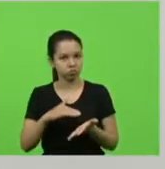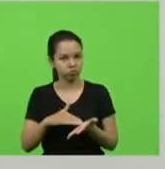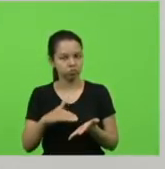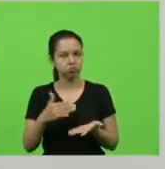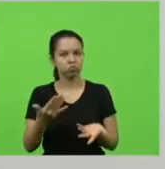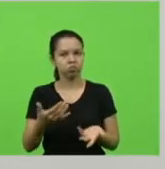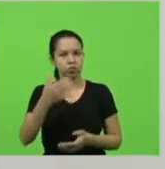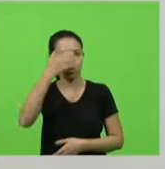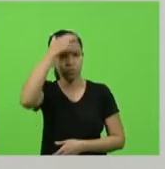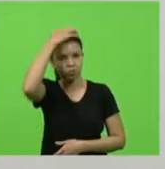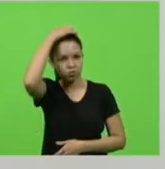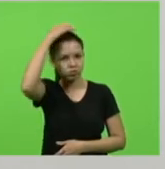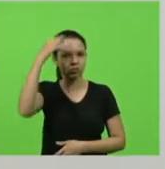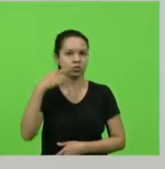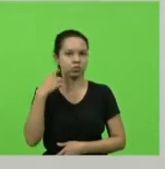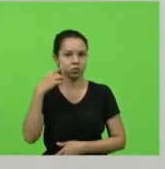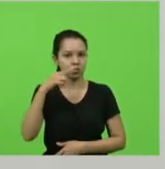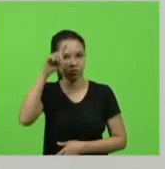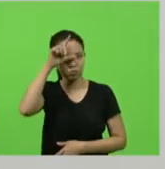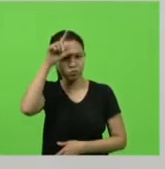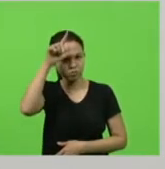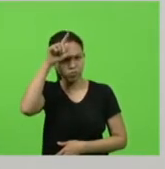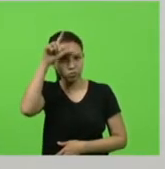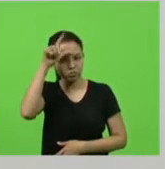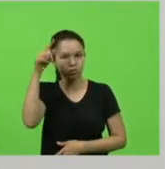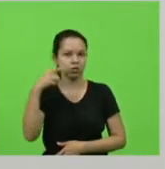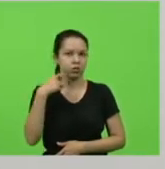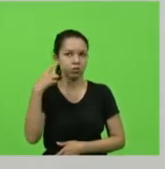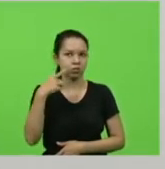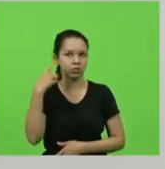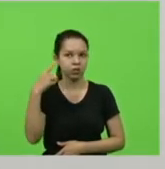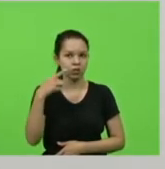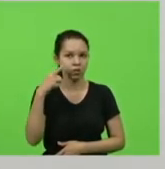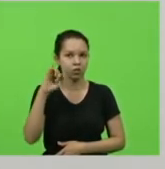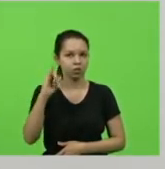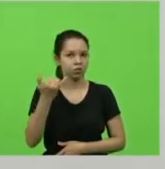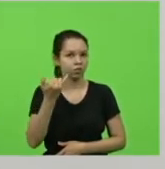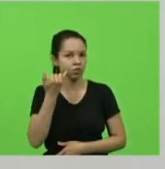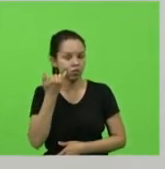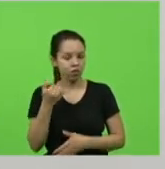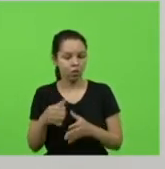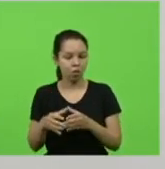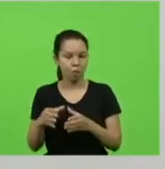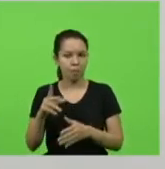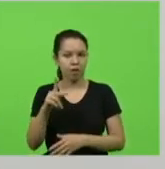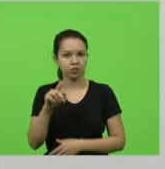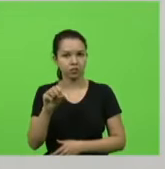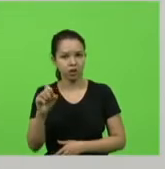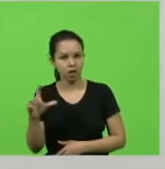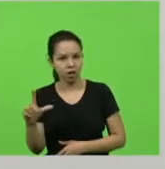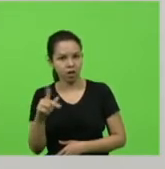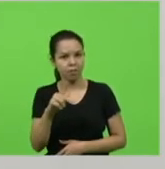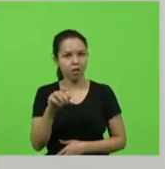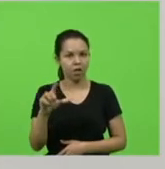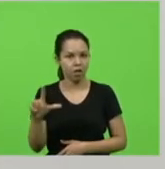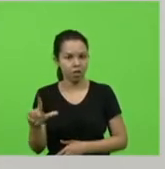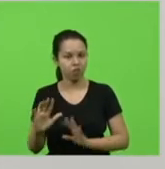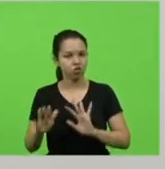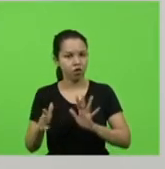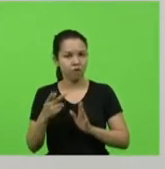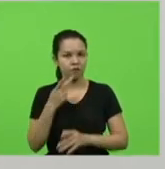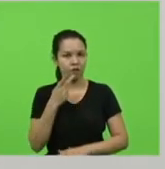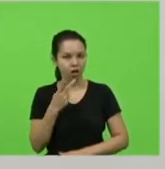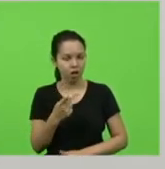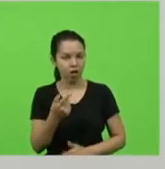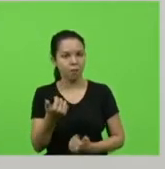Mocelin, deputado Sargento Lima, deputado Gessé, os deputados do Bloco PSL e PL já manifestaram apoio, não tive tempo de falar com todos os